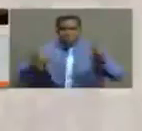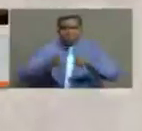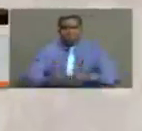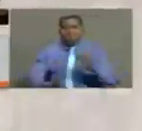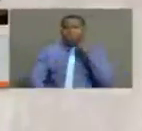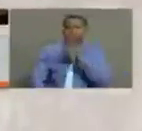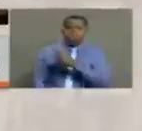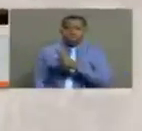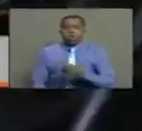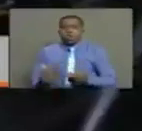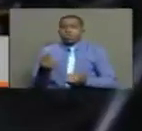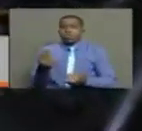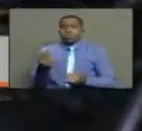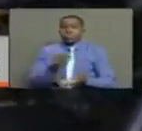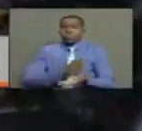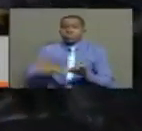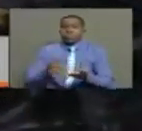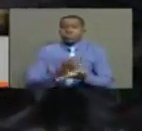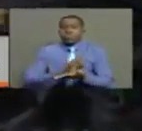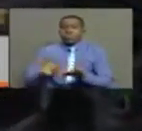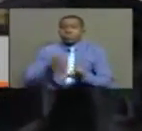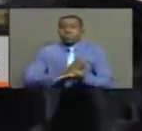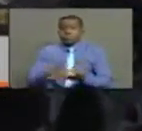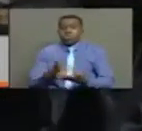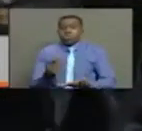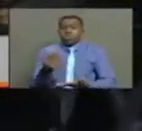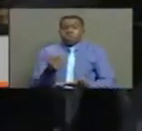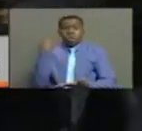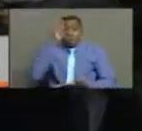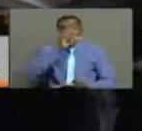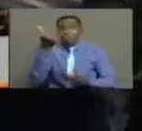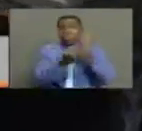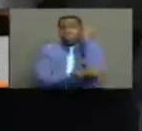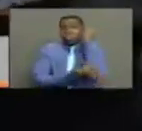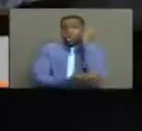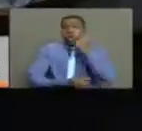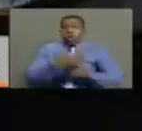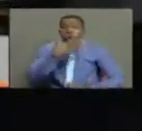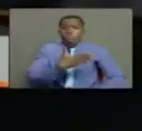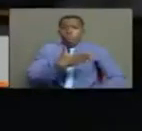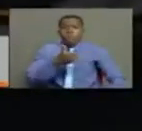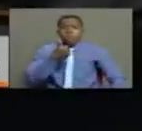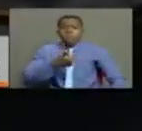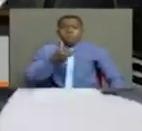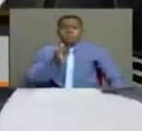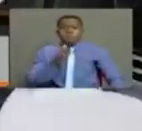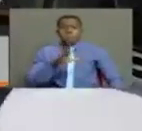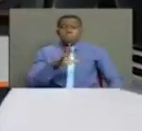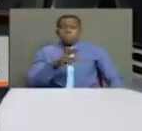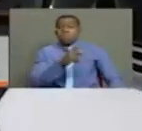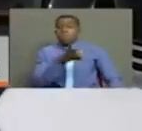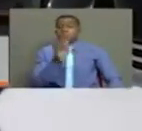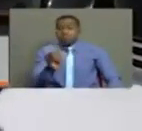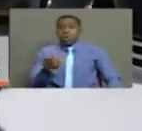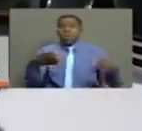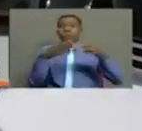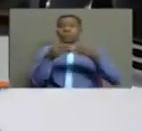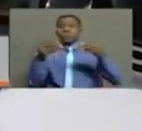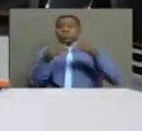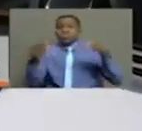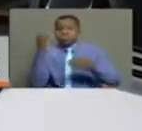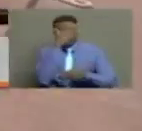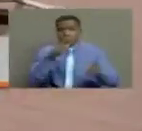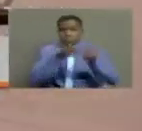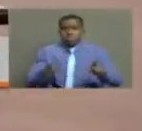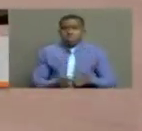comprovativos de transferências feitas para o exterior acima de um bilhão de Dólares norte-americanos são apreendidos